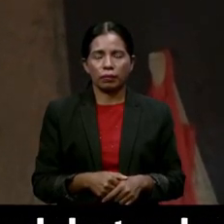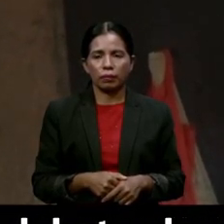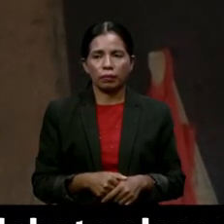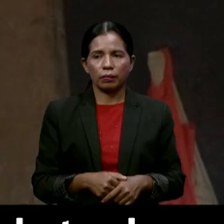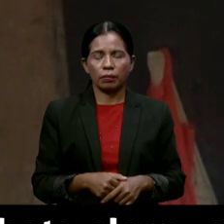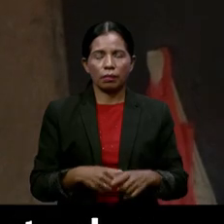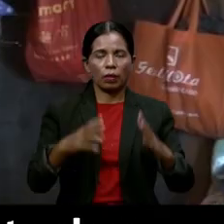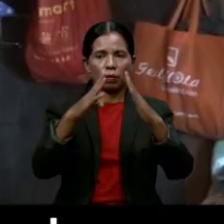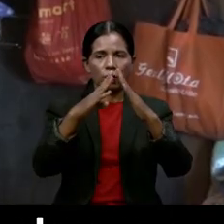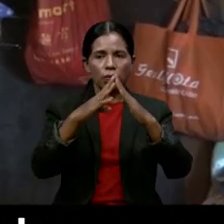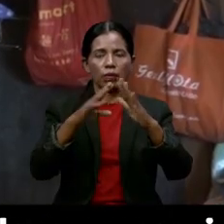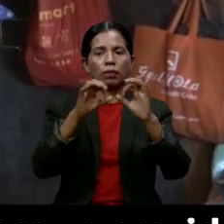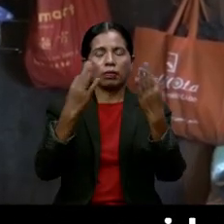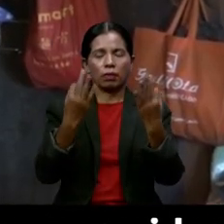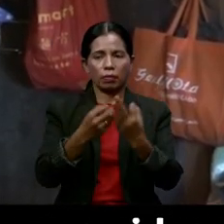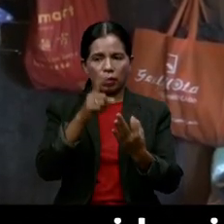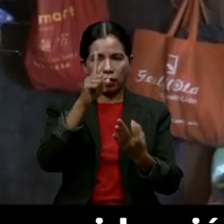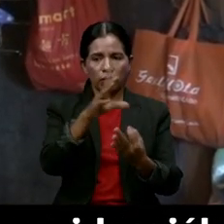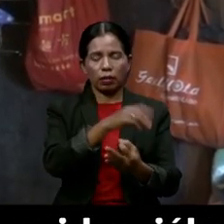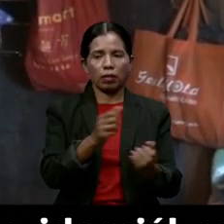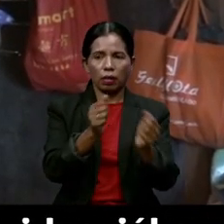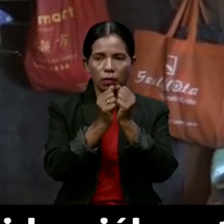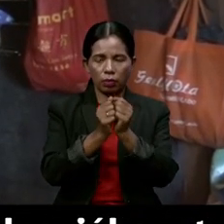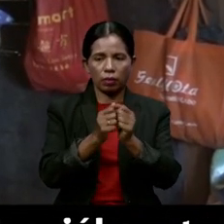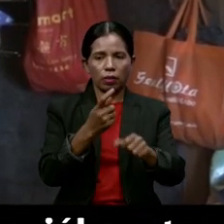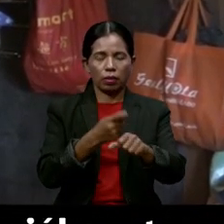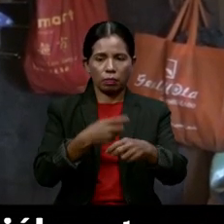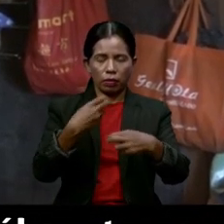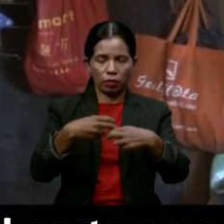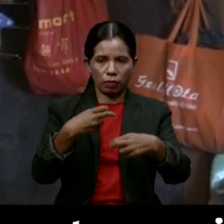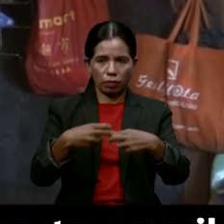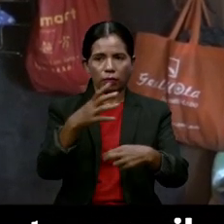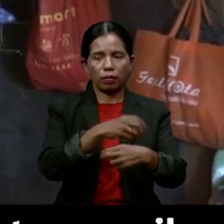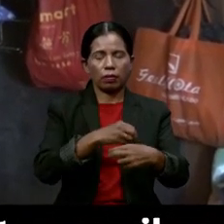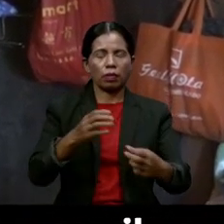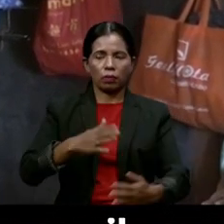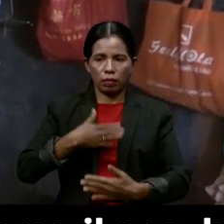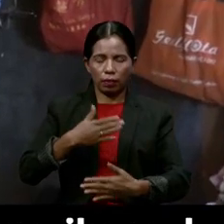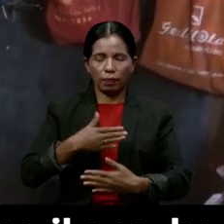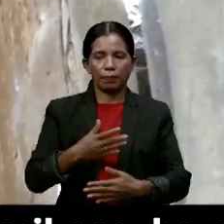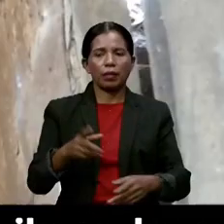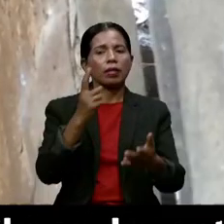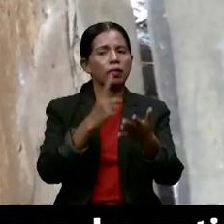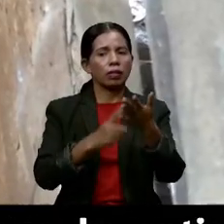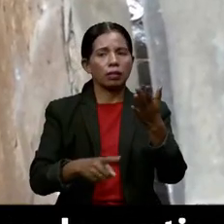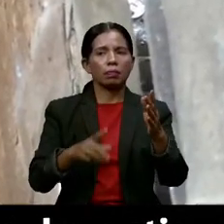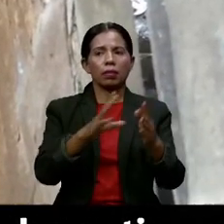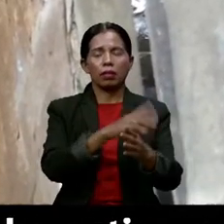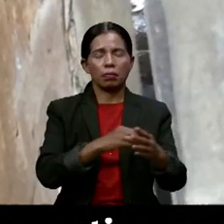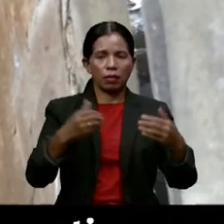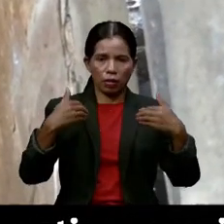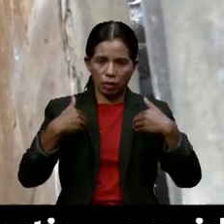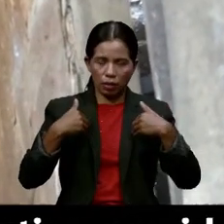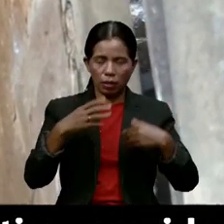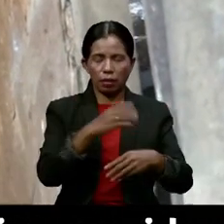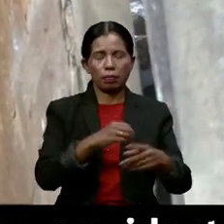Uma McMahon, uma família Ida, atua muito que situação difícil, uma situação contente. Saída de que acontece, vai ir a ela